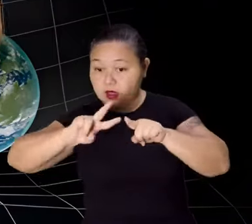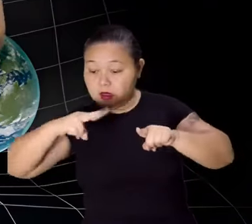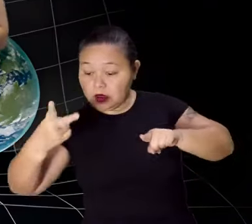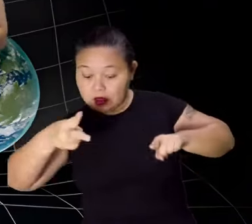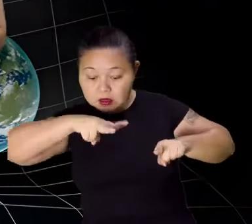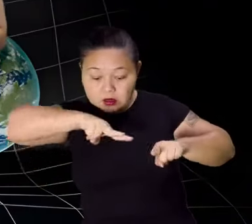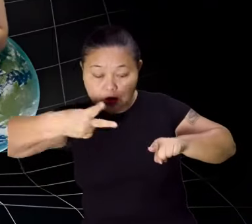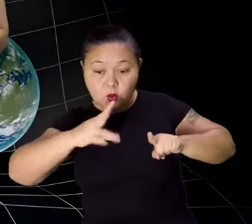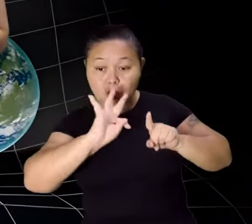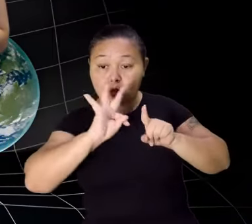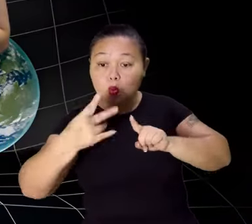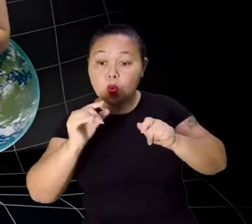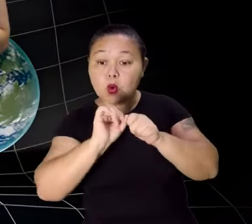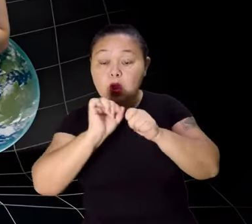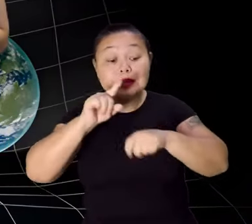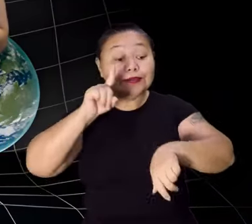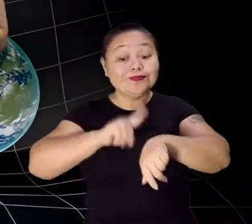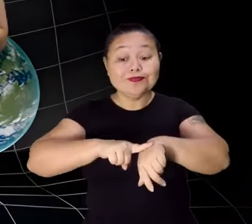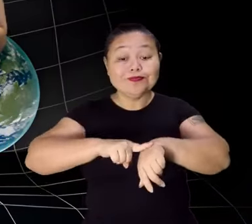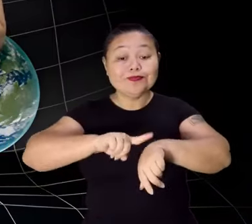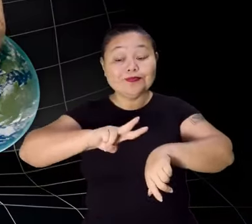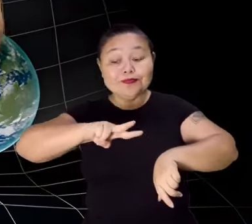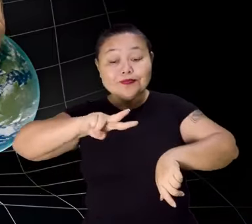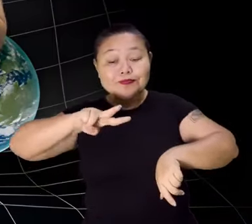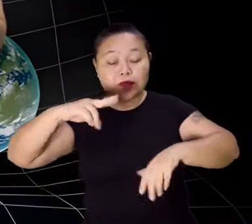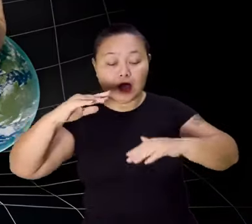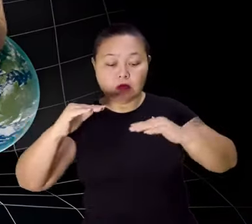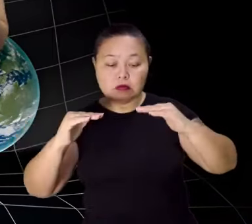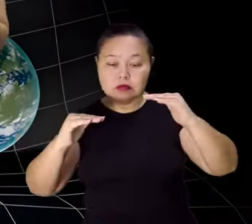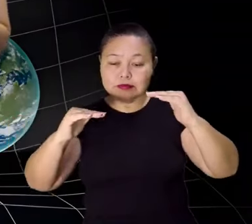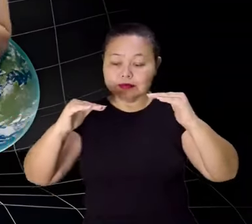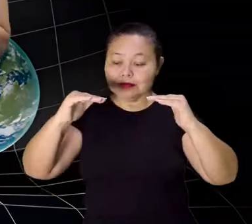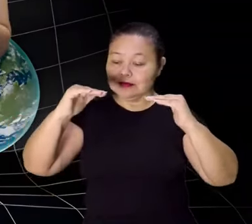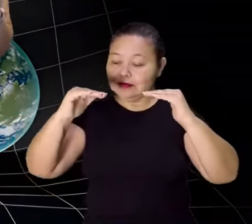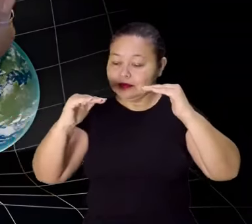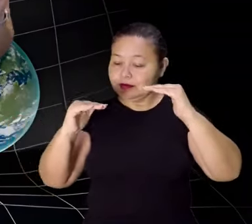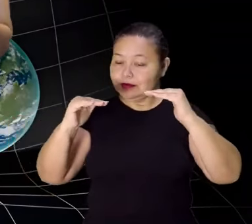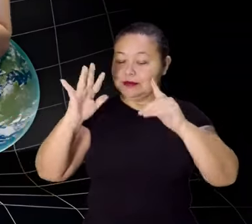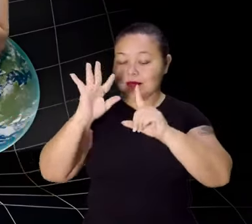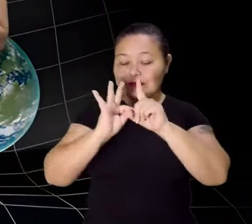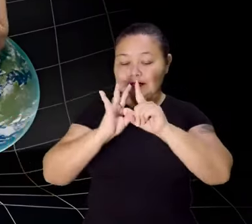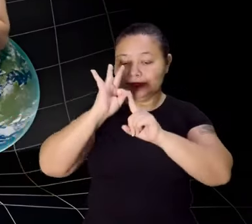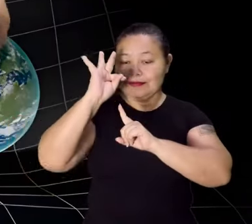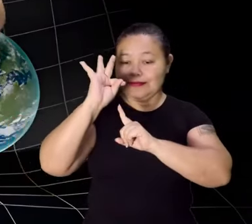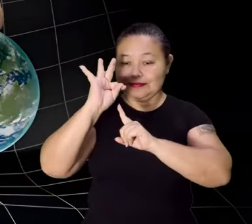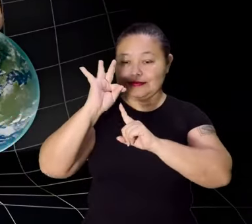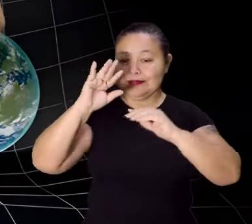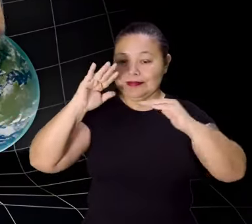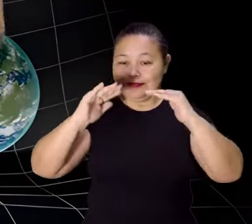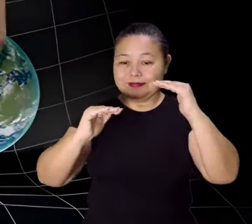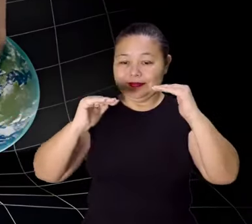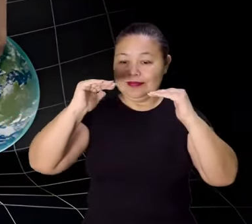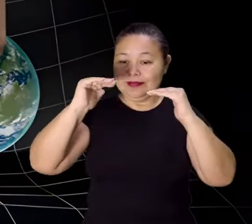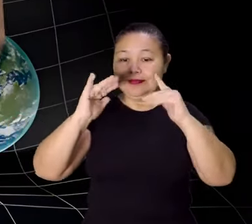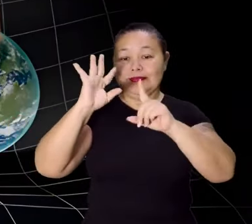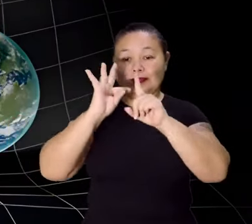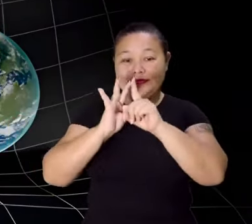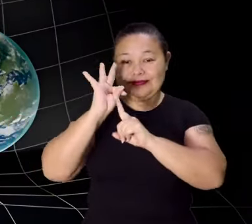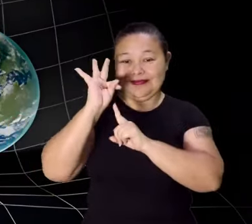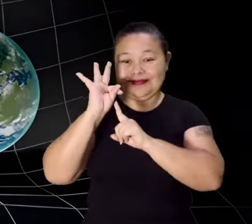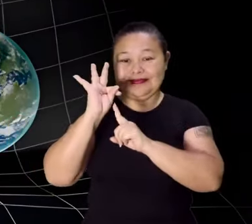energia térmica de um para o outro, chega no momento que eles... Equilibram-se, né? Equilibram Temperatura, olha aí. Equilíbrio térmico, Equilíbrio